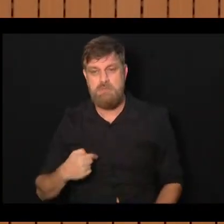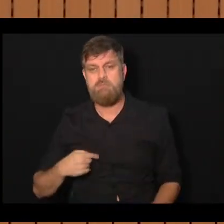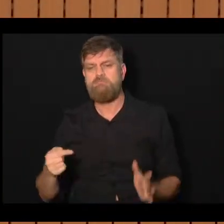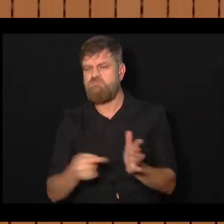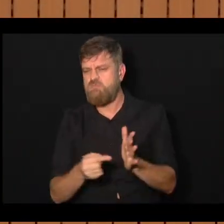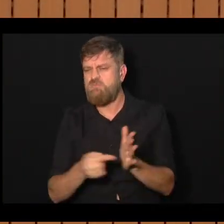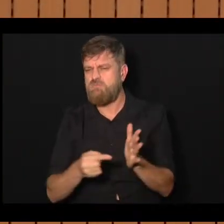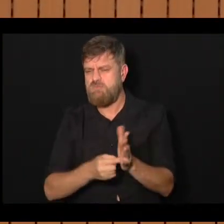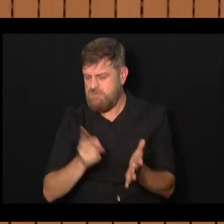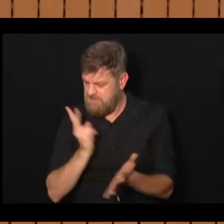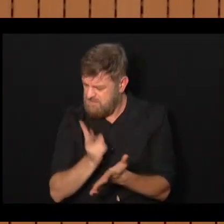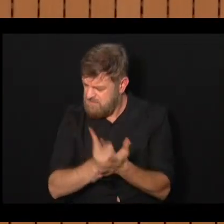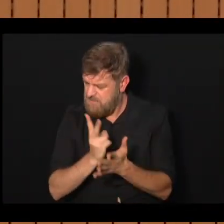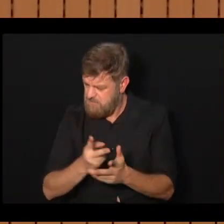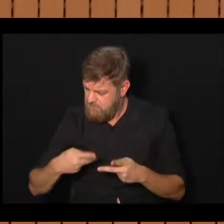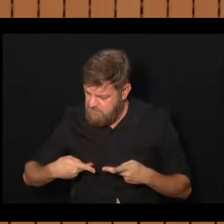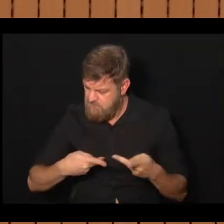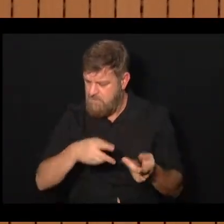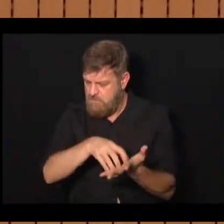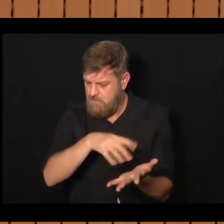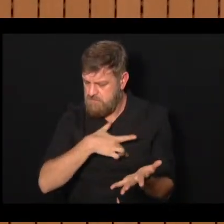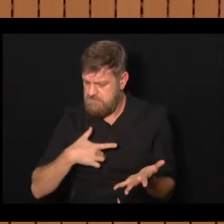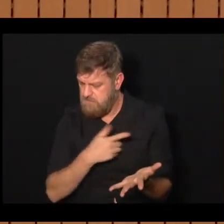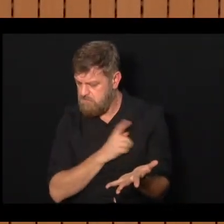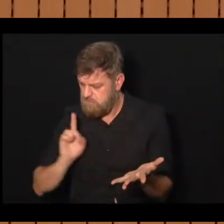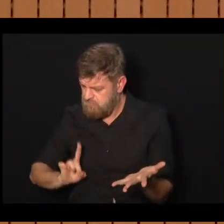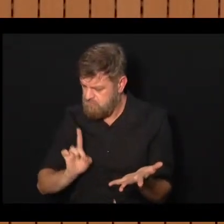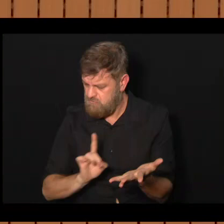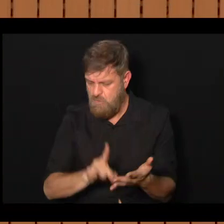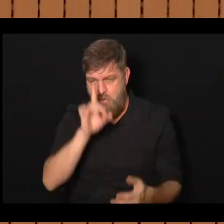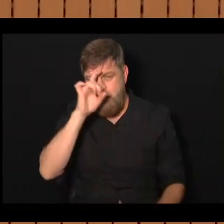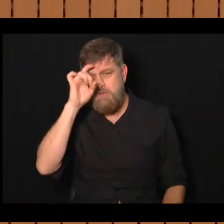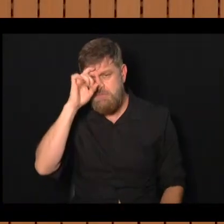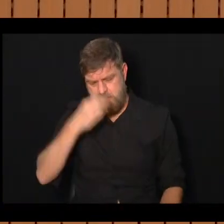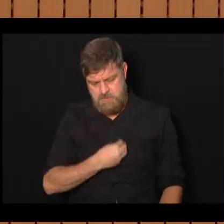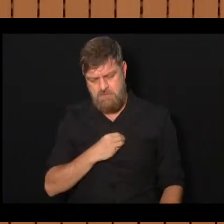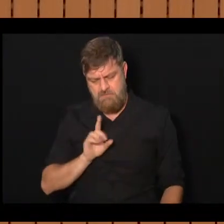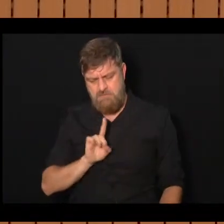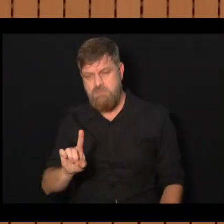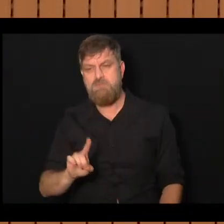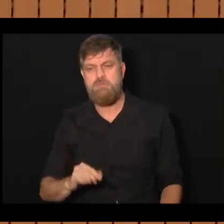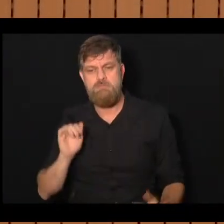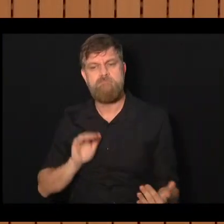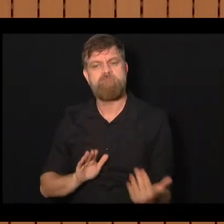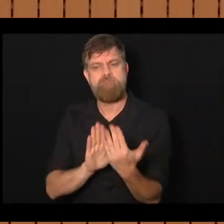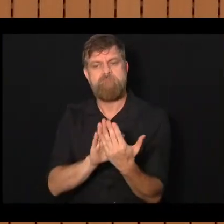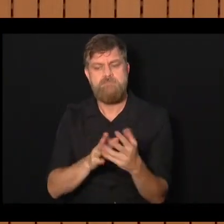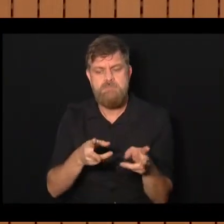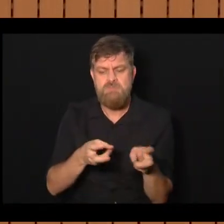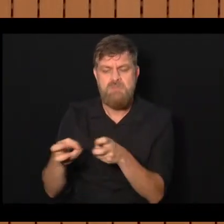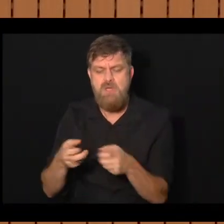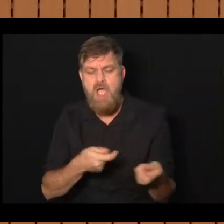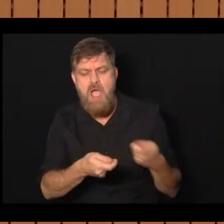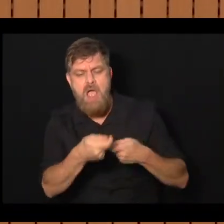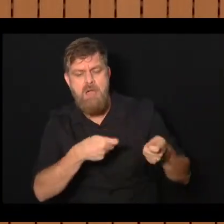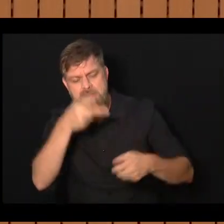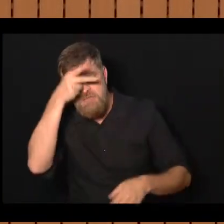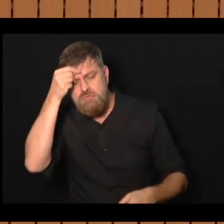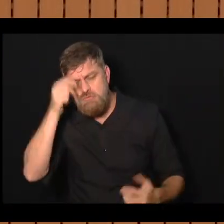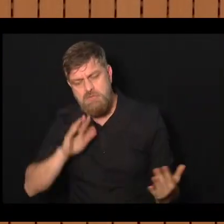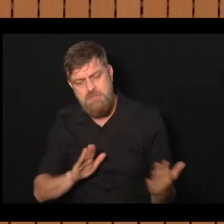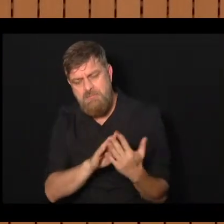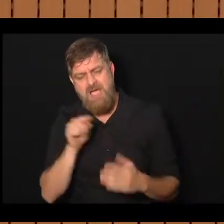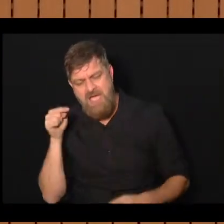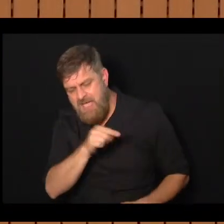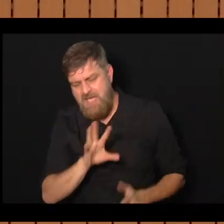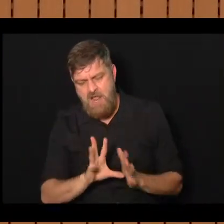constatando, visitando os postos de saúde, os hospitais, batendo de frente com essa administração